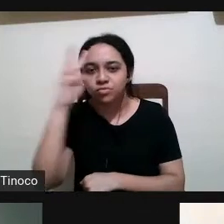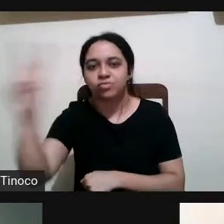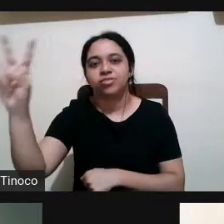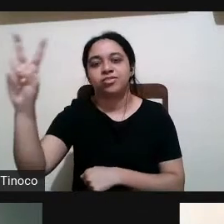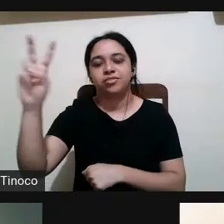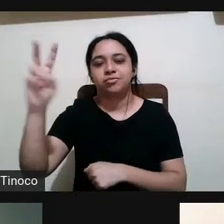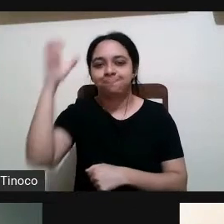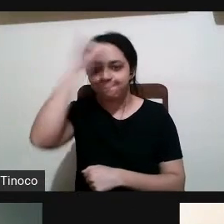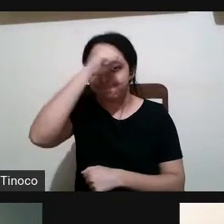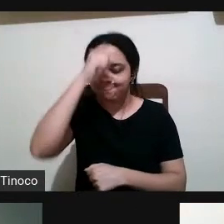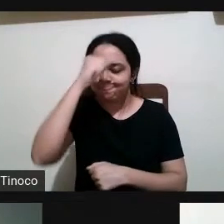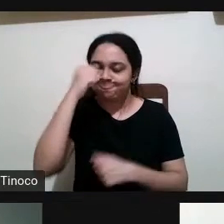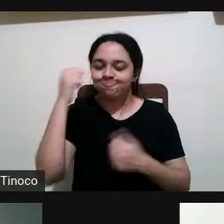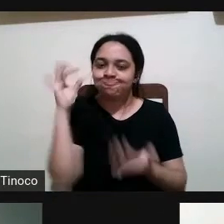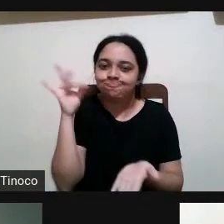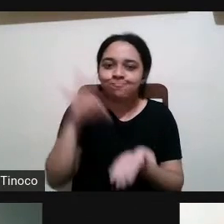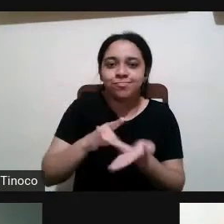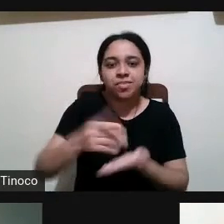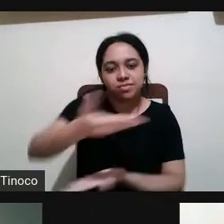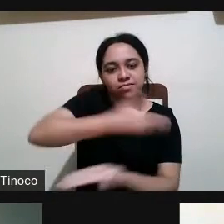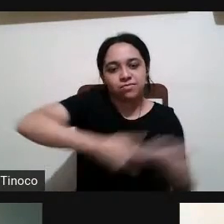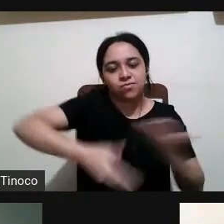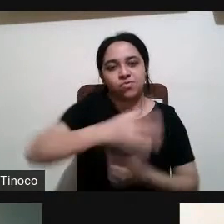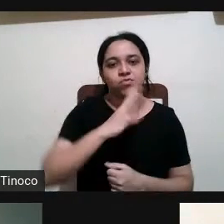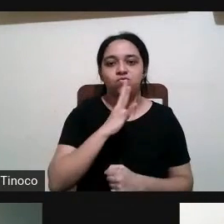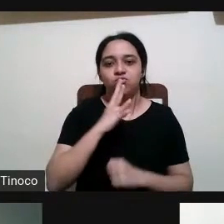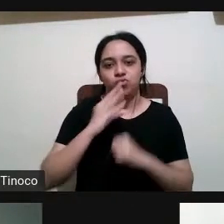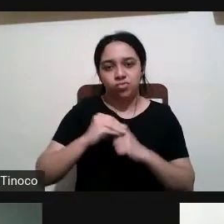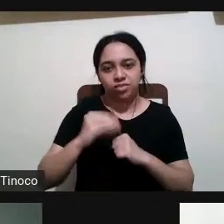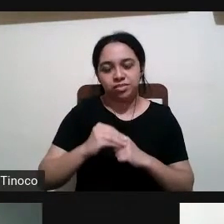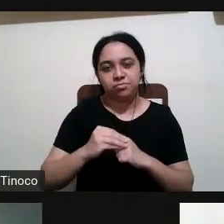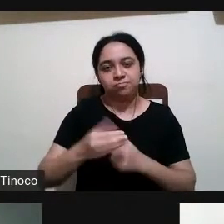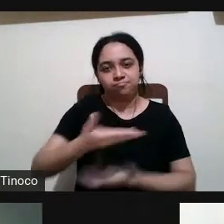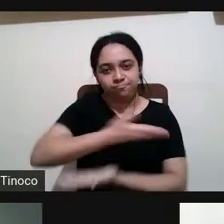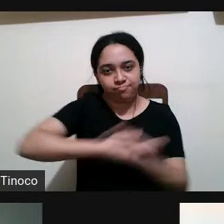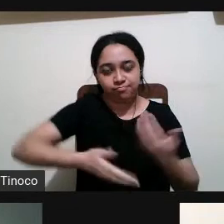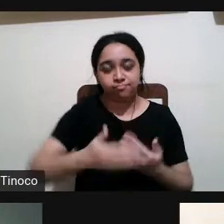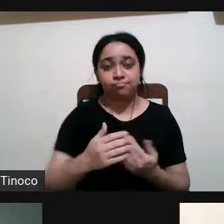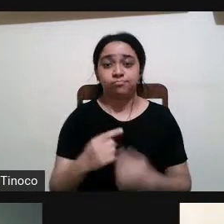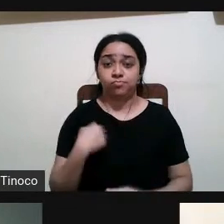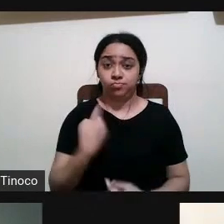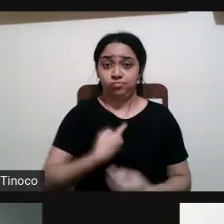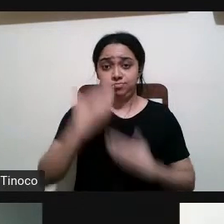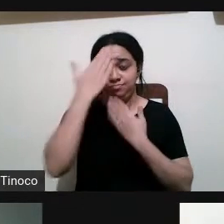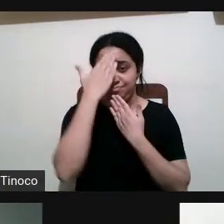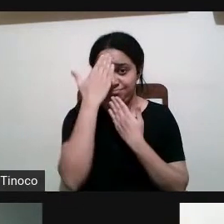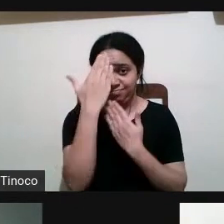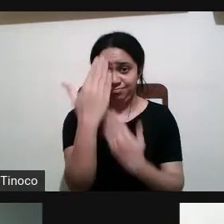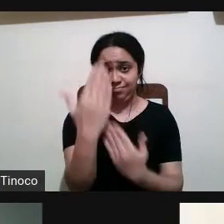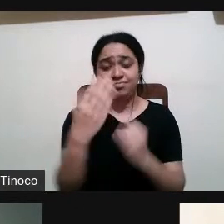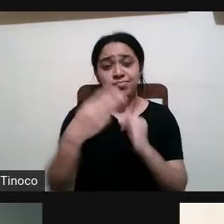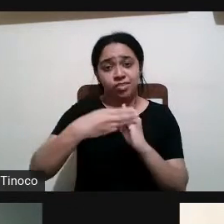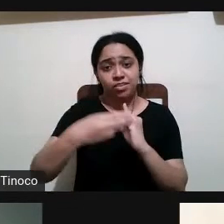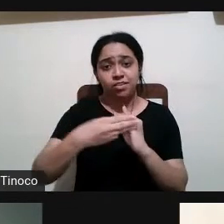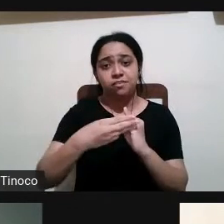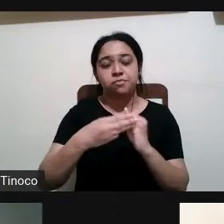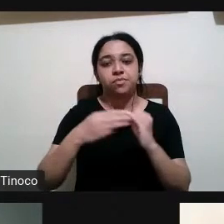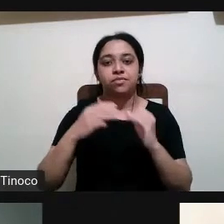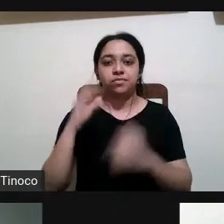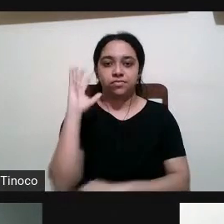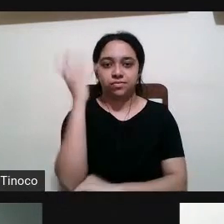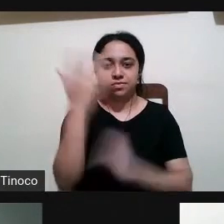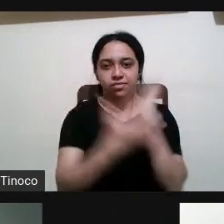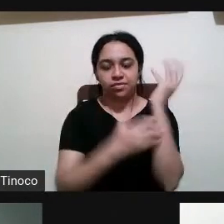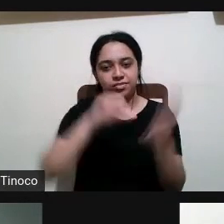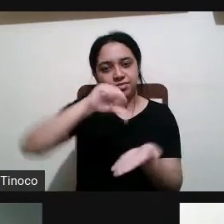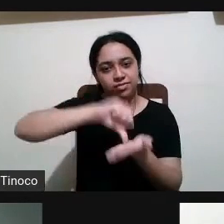muito aprendizado e de troca de conhecimentos. Então, nossos agradecimentos em nome do IFMA Campus São Luís Maracanã, por meio do